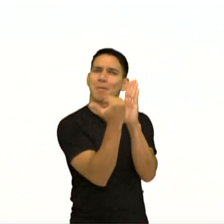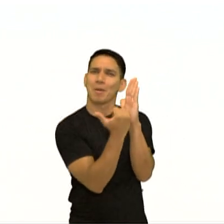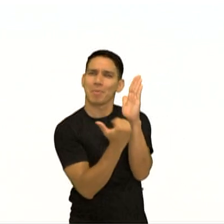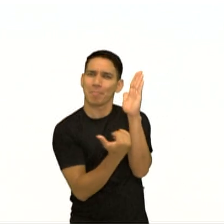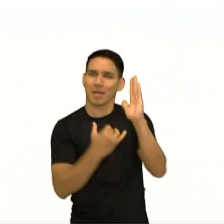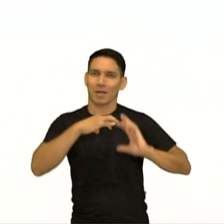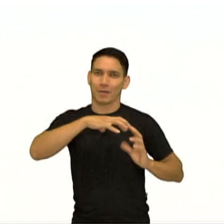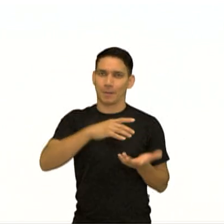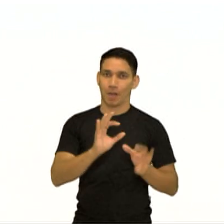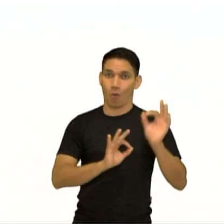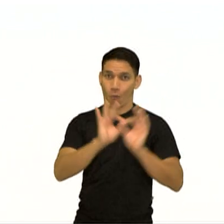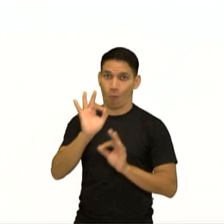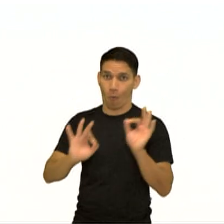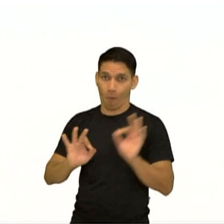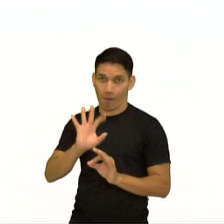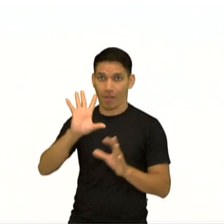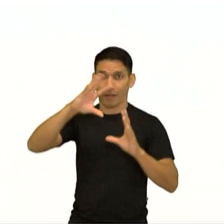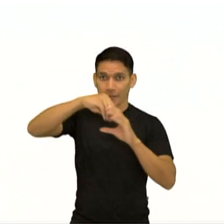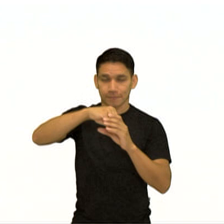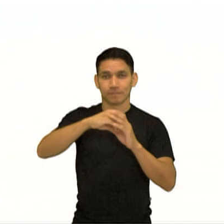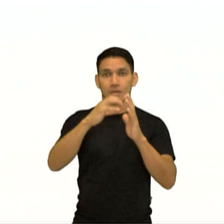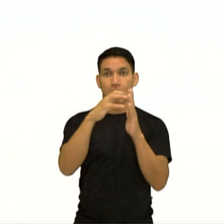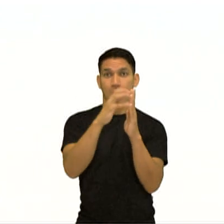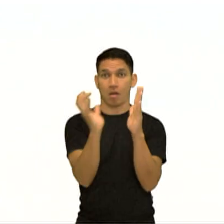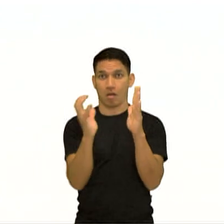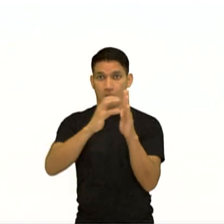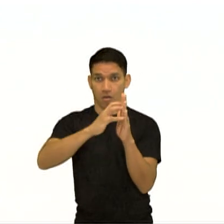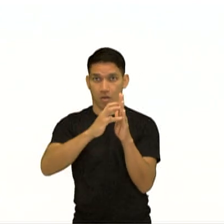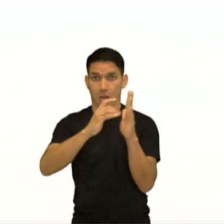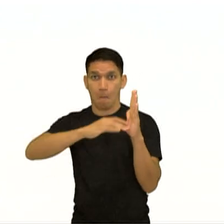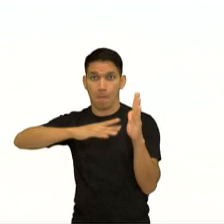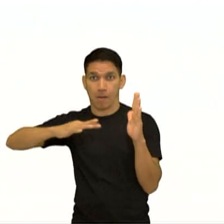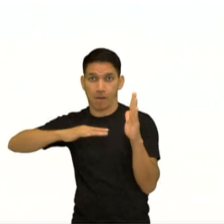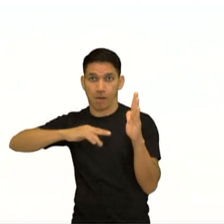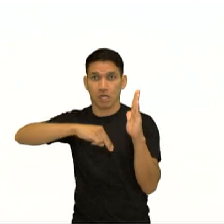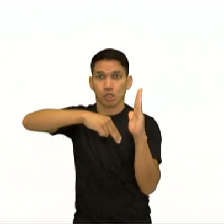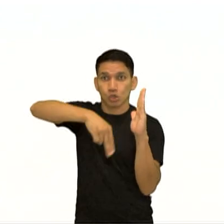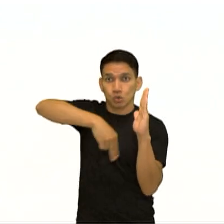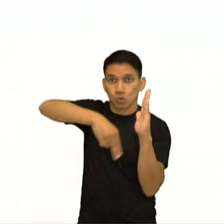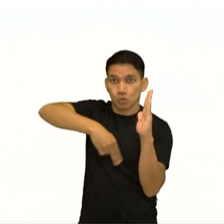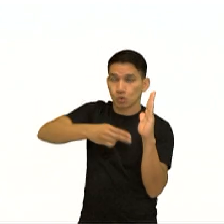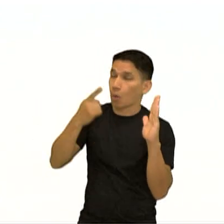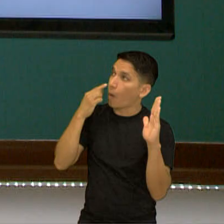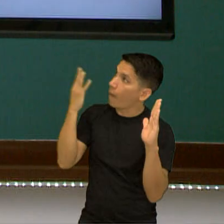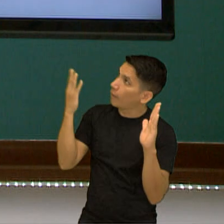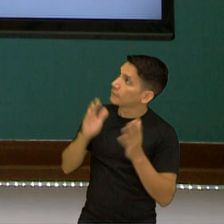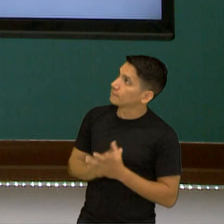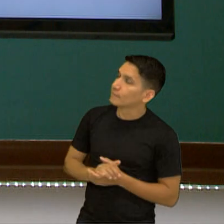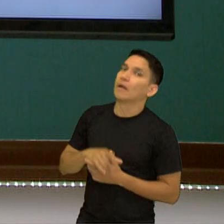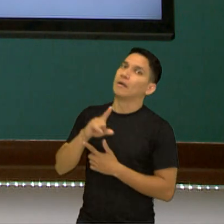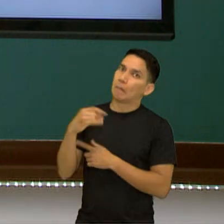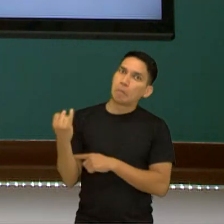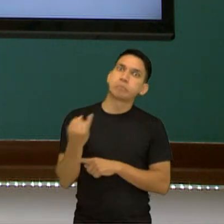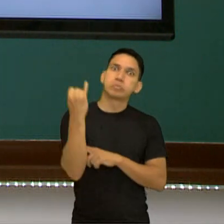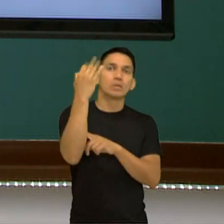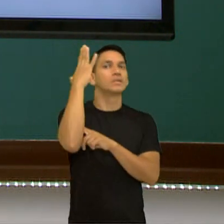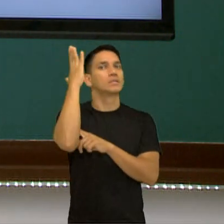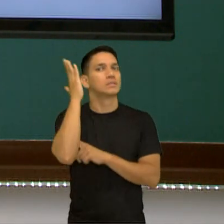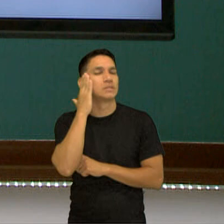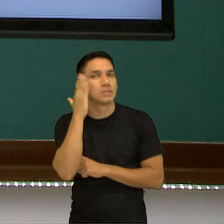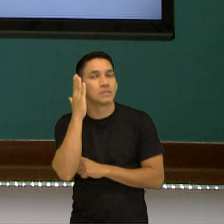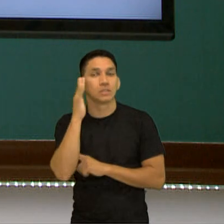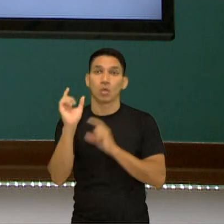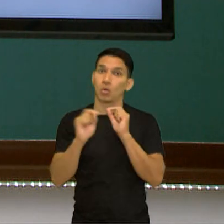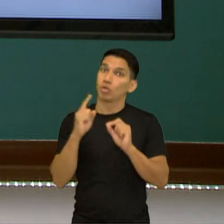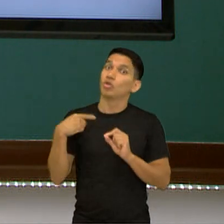e a sua organização entre crosta, manto e núcleo. Então é importante a gente também saber que nós